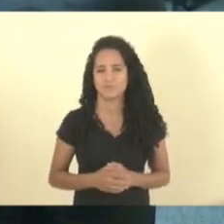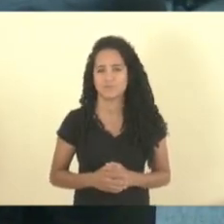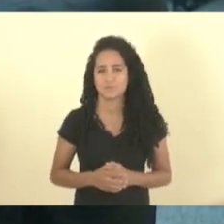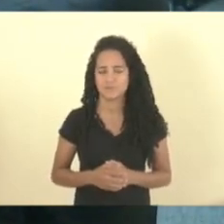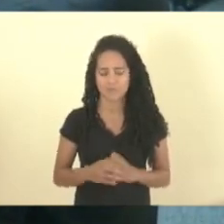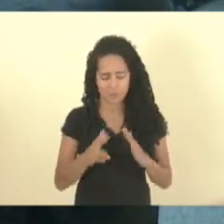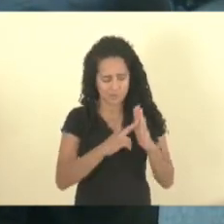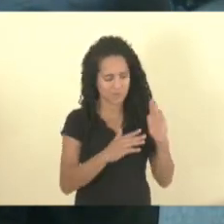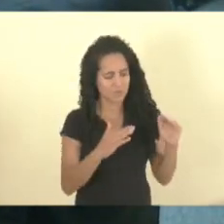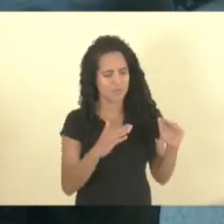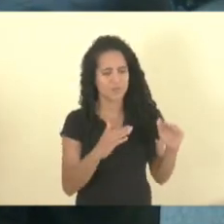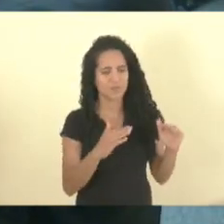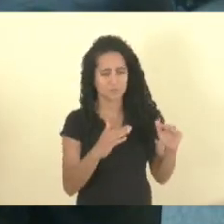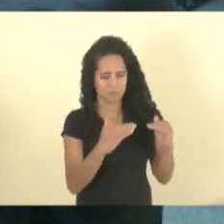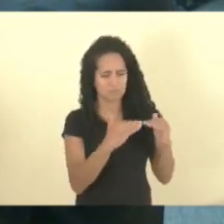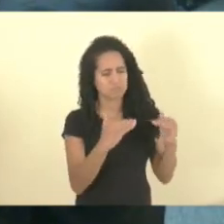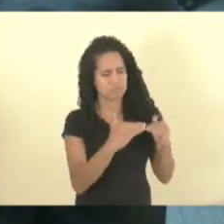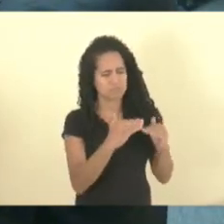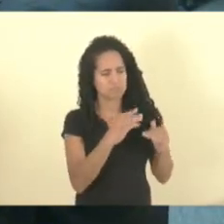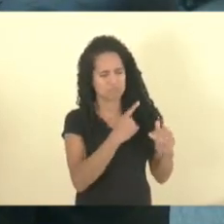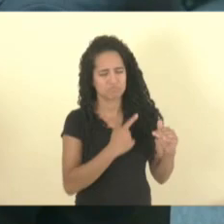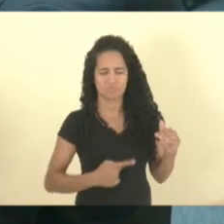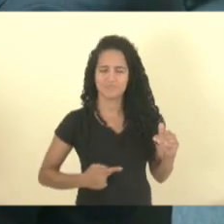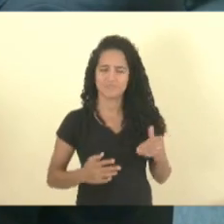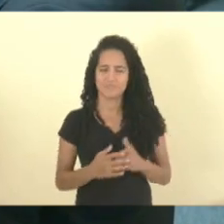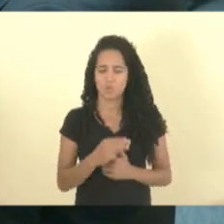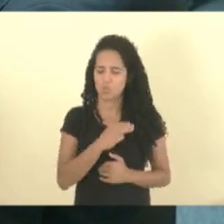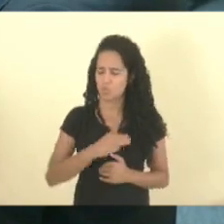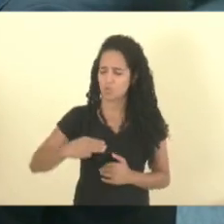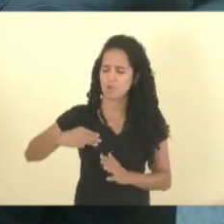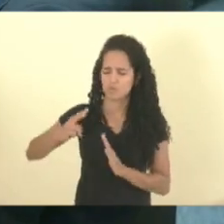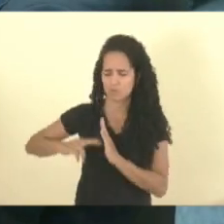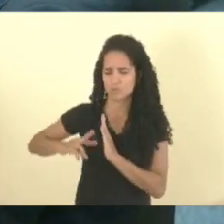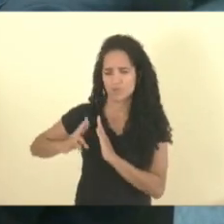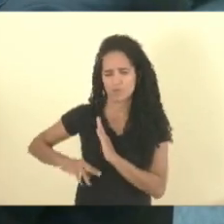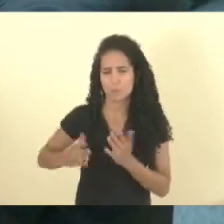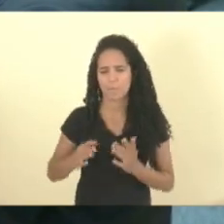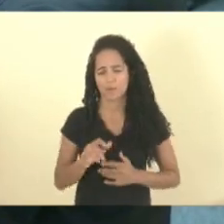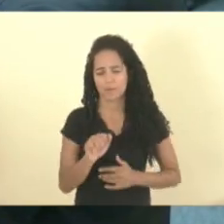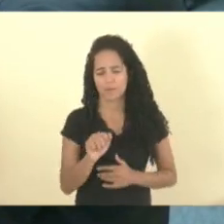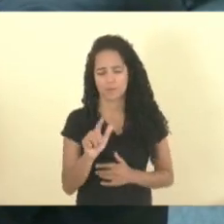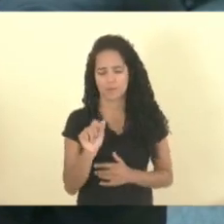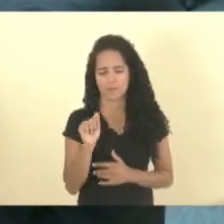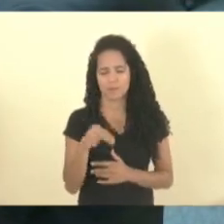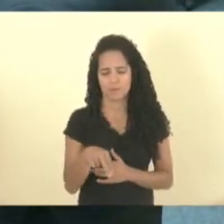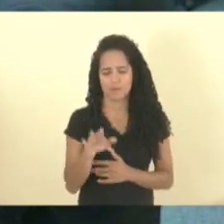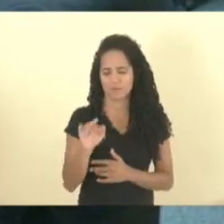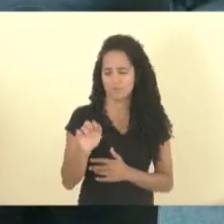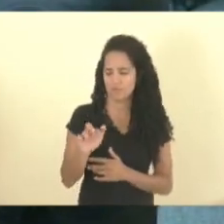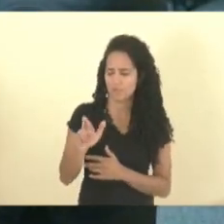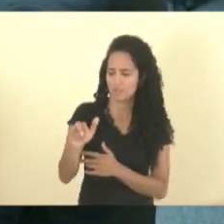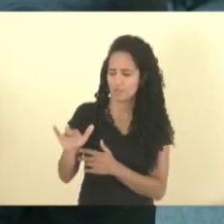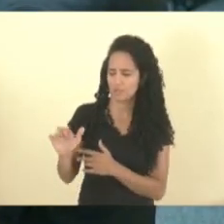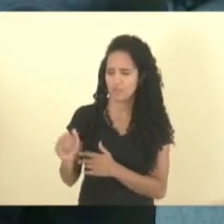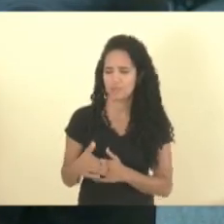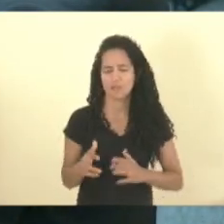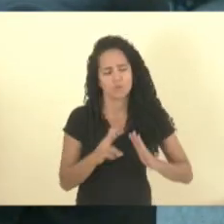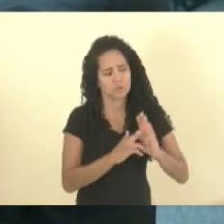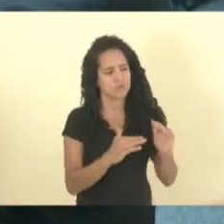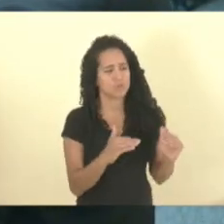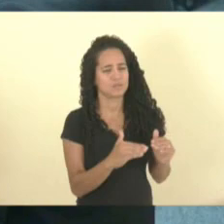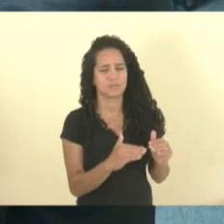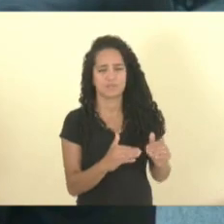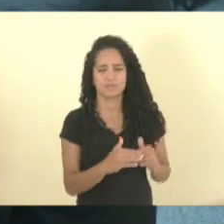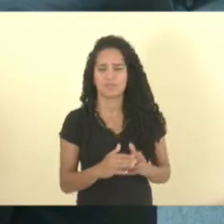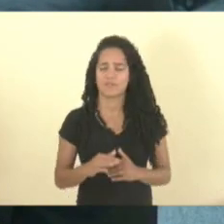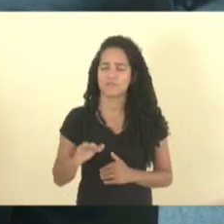Com o relator, senhor presidente. Com o relator, deputado Coronel Wellington foi o relator. Deputado Alain Ferreira. Com o relator, deputado Alain,